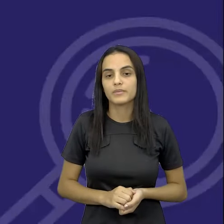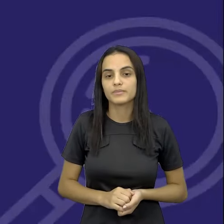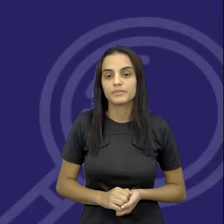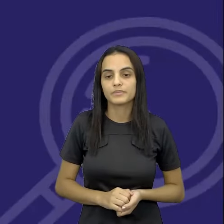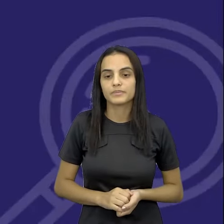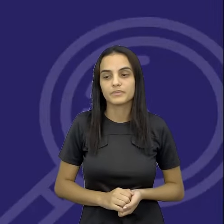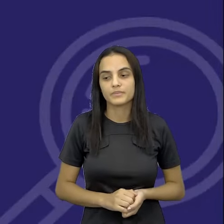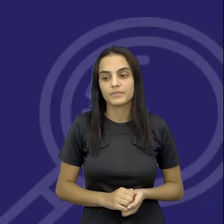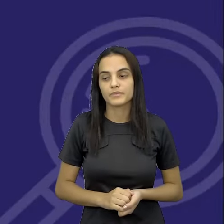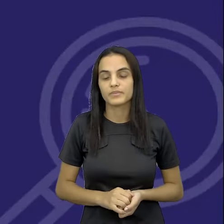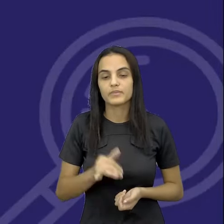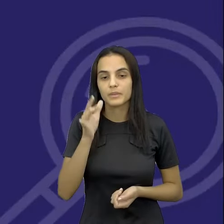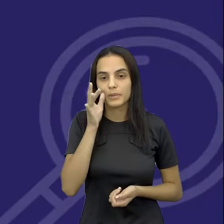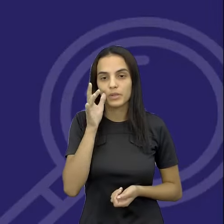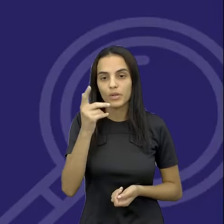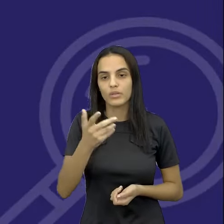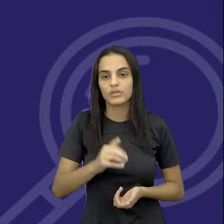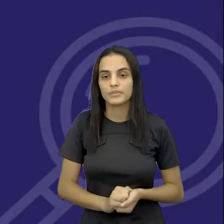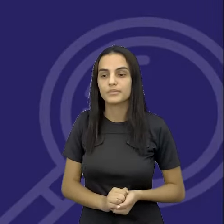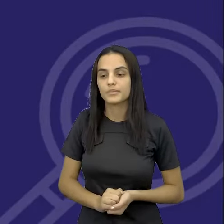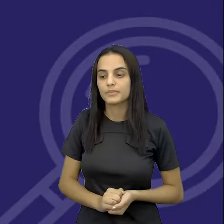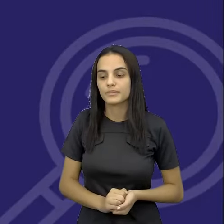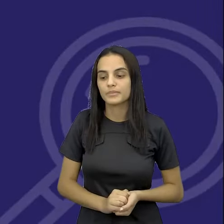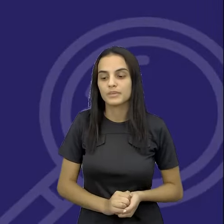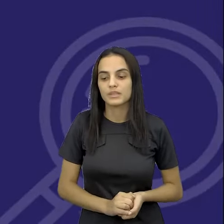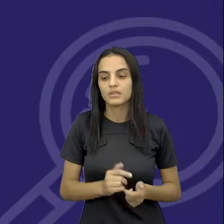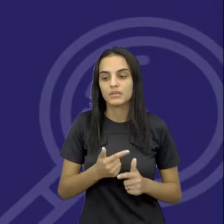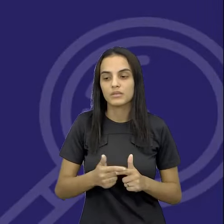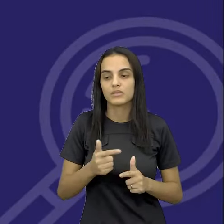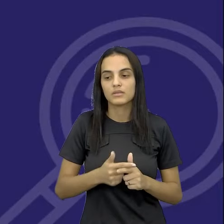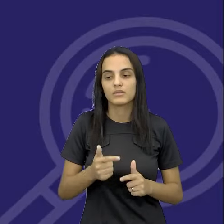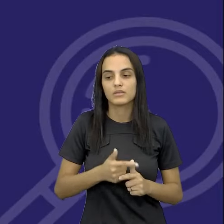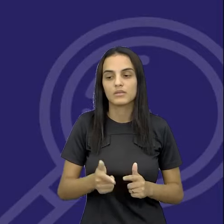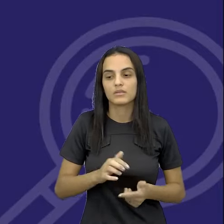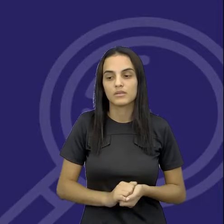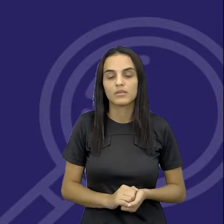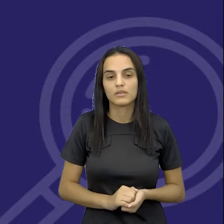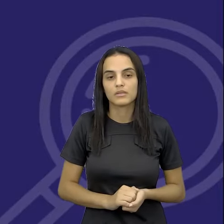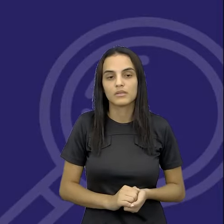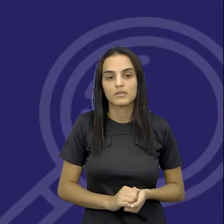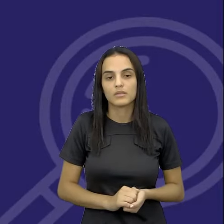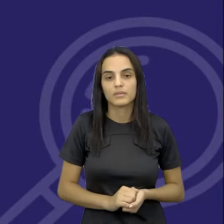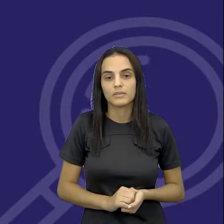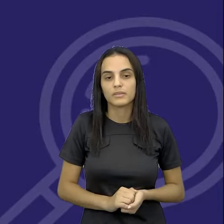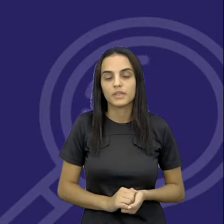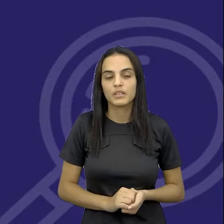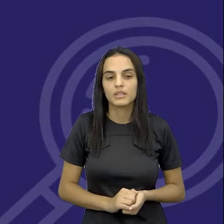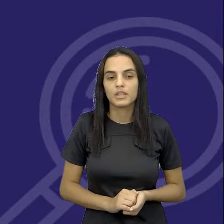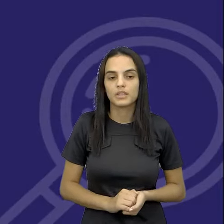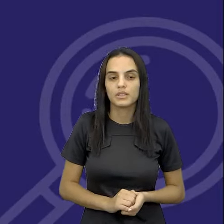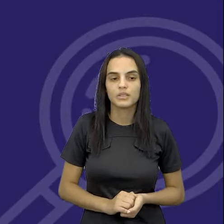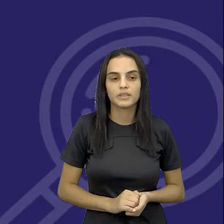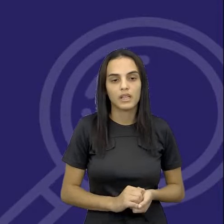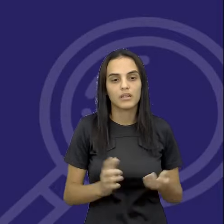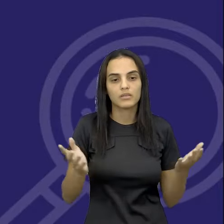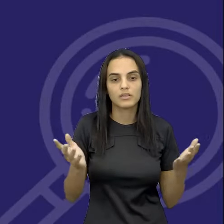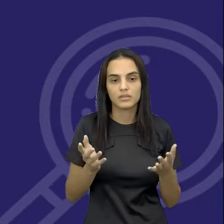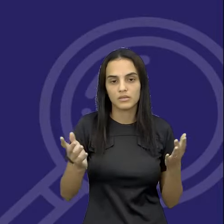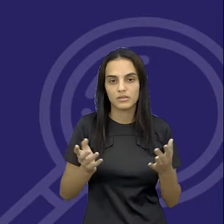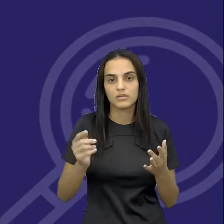E aí, na resolução de problemas, tá? A gente tem